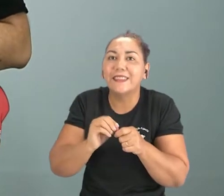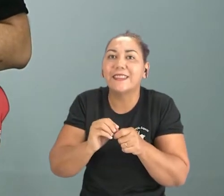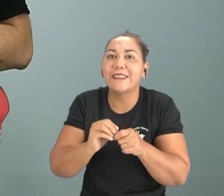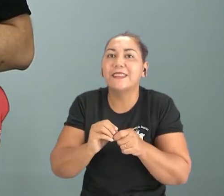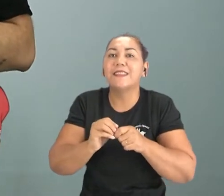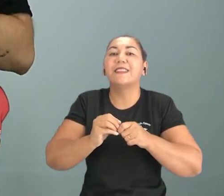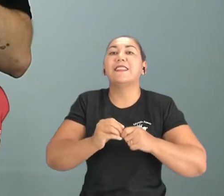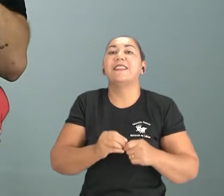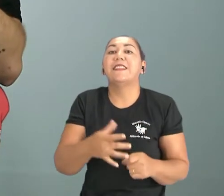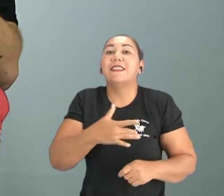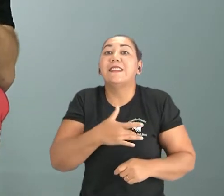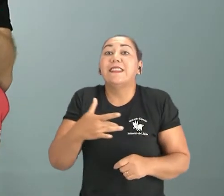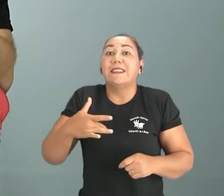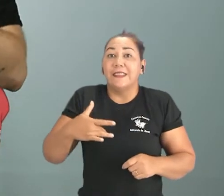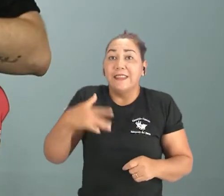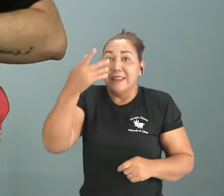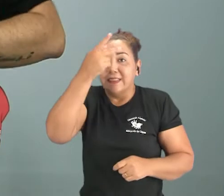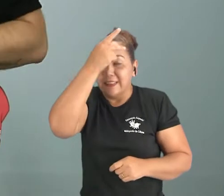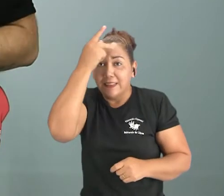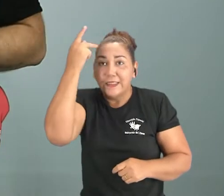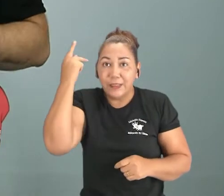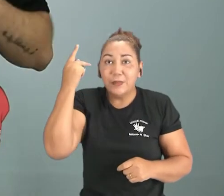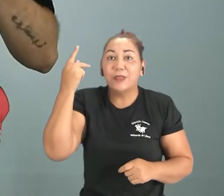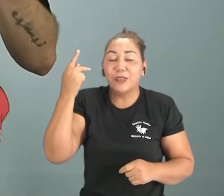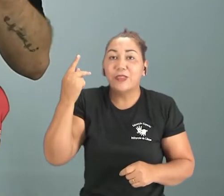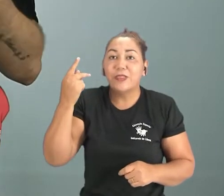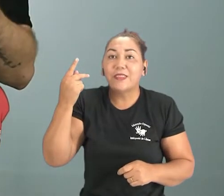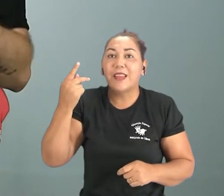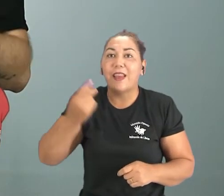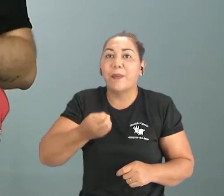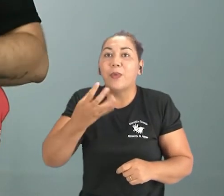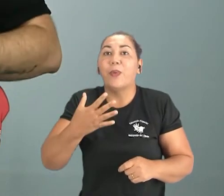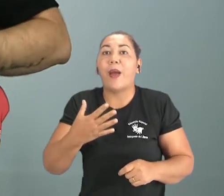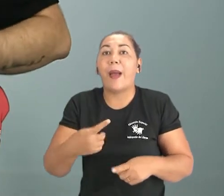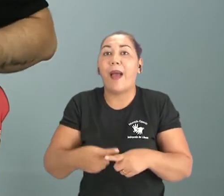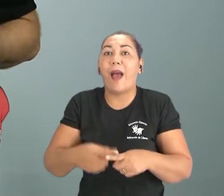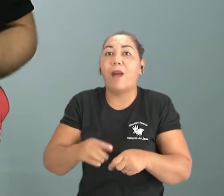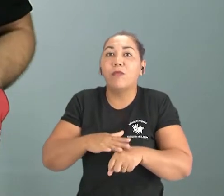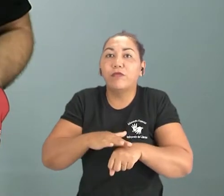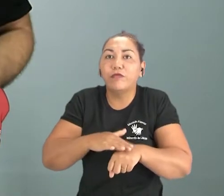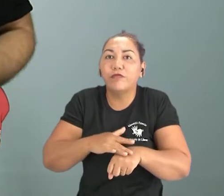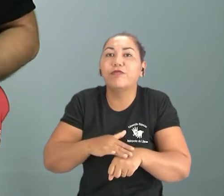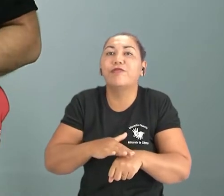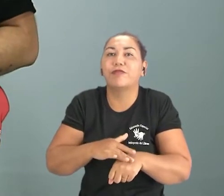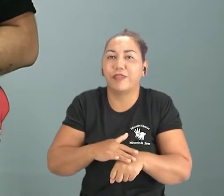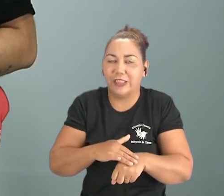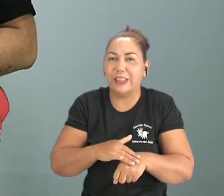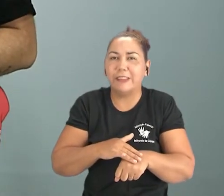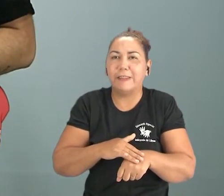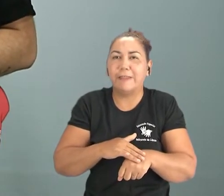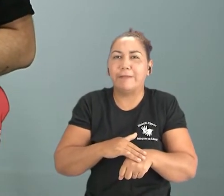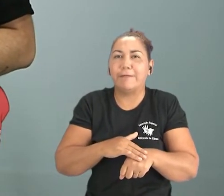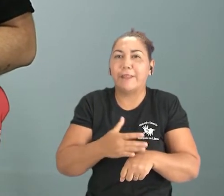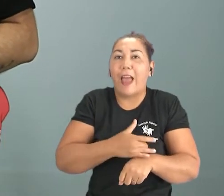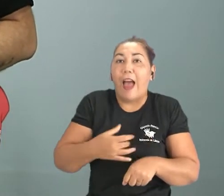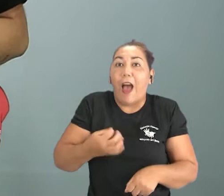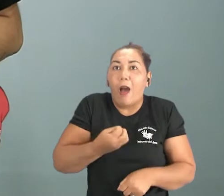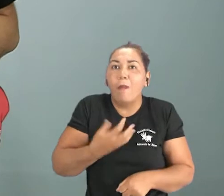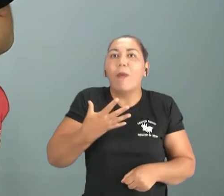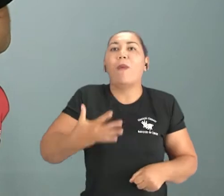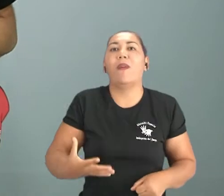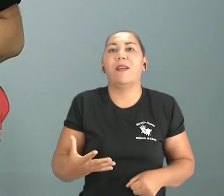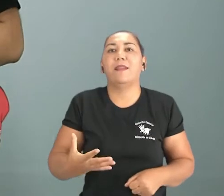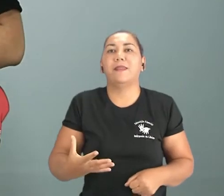curar pessoas as pessoas são curadas de doença as pessoas são curadas de coisas ruins vocês sabiam disso